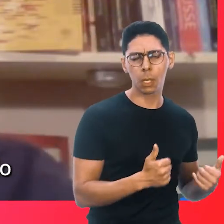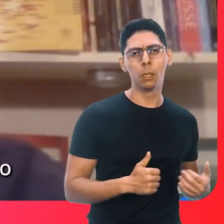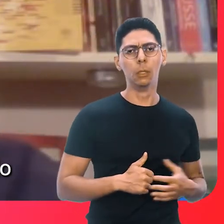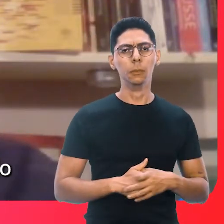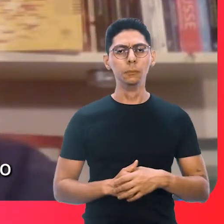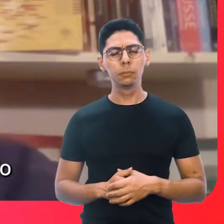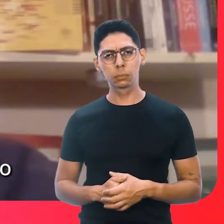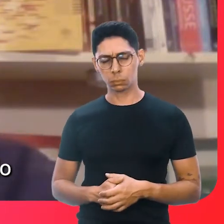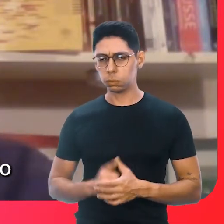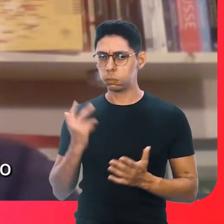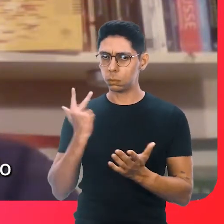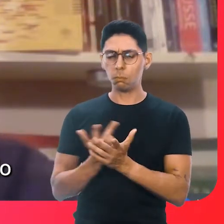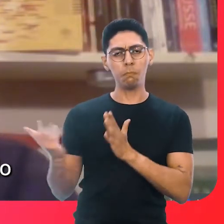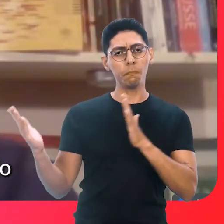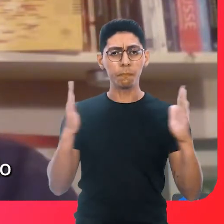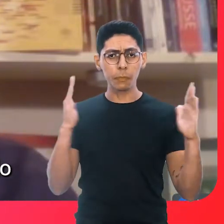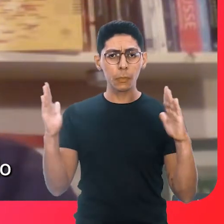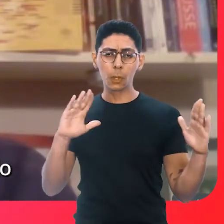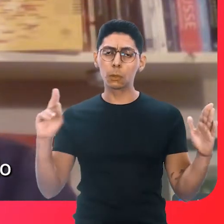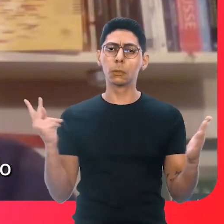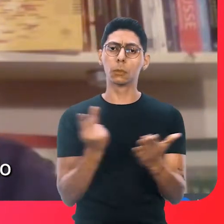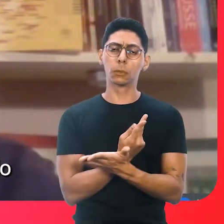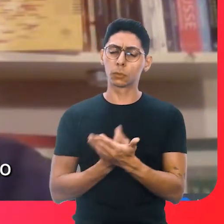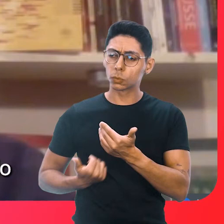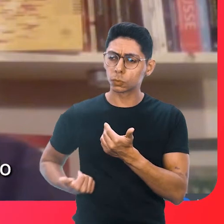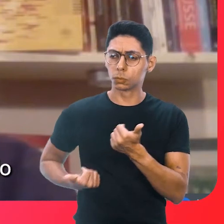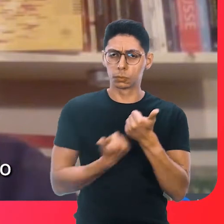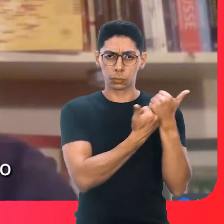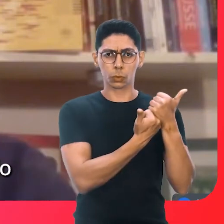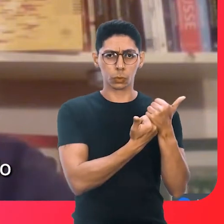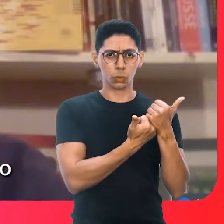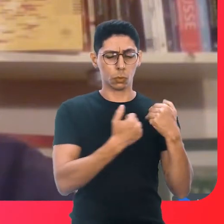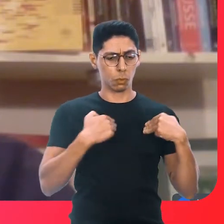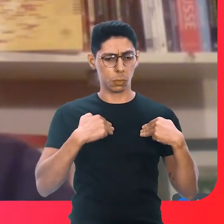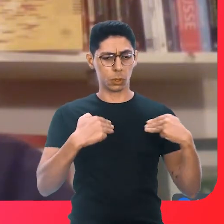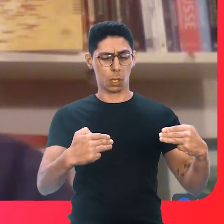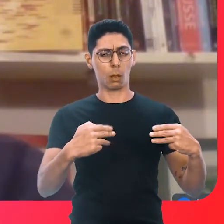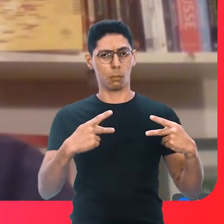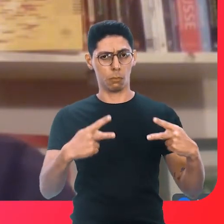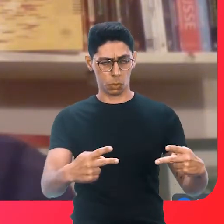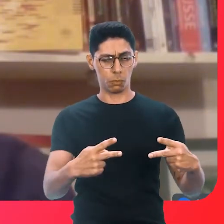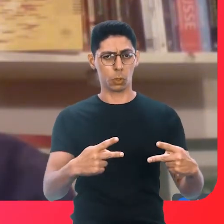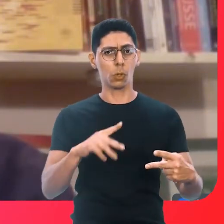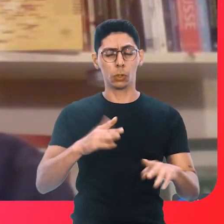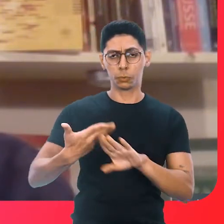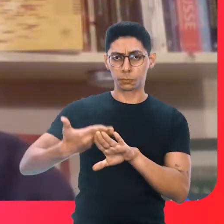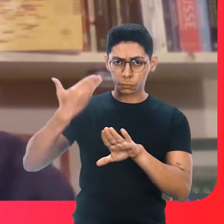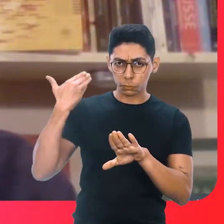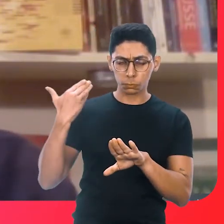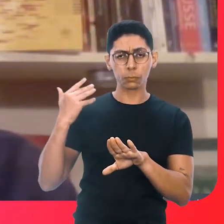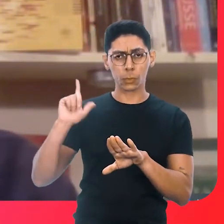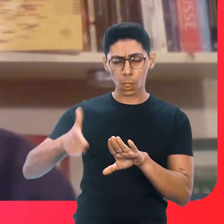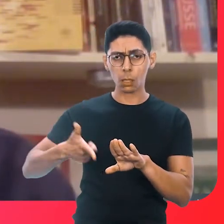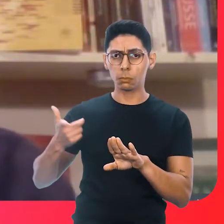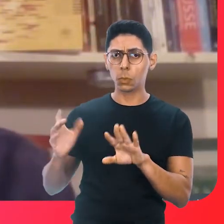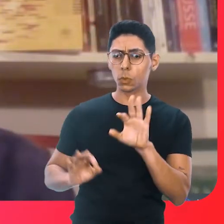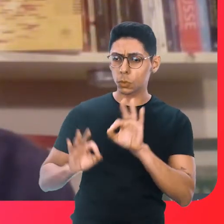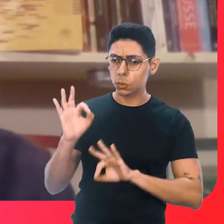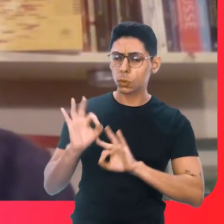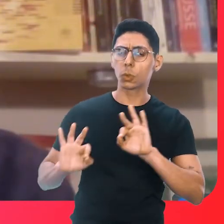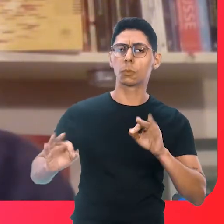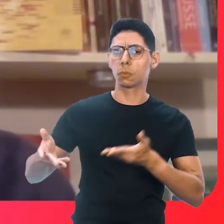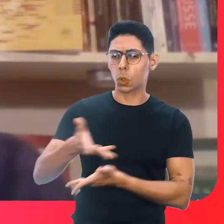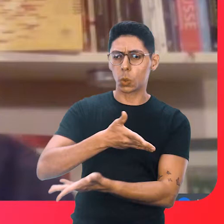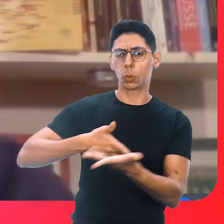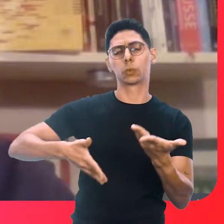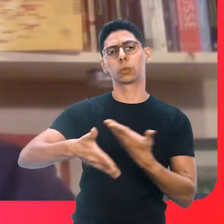aliás, já naquela época, com o auxílio, com o apoio do Ministério Público, já naquela época nós estabelecíamos um diálogo com o